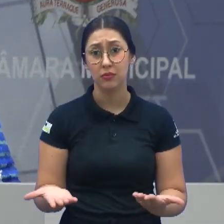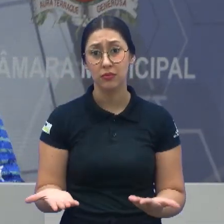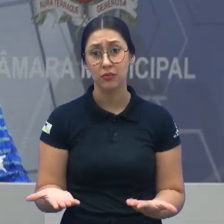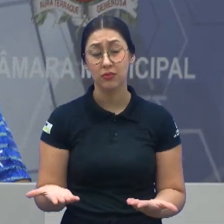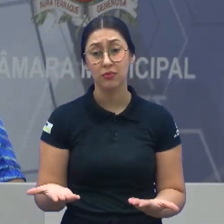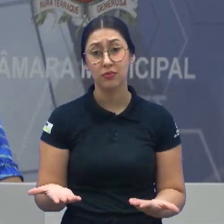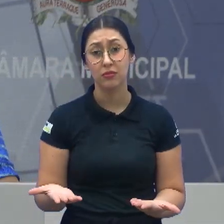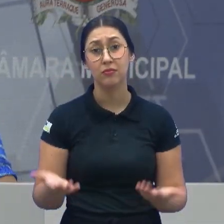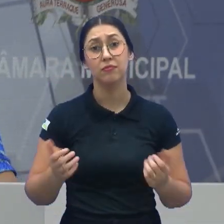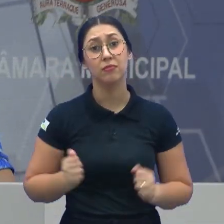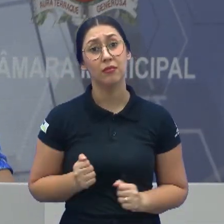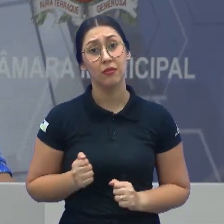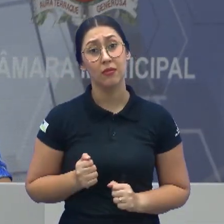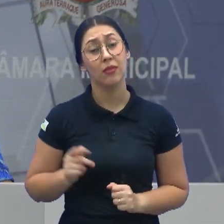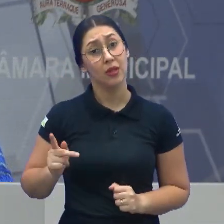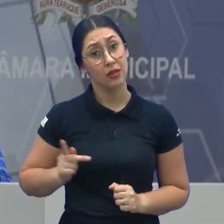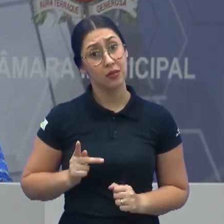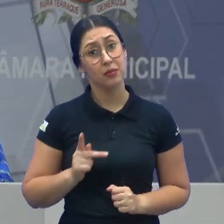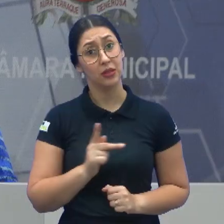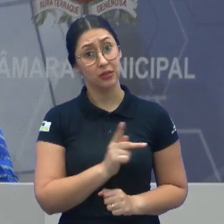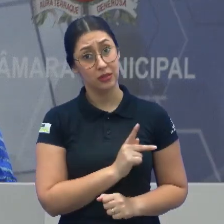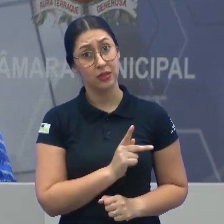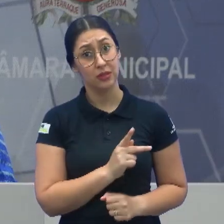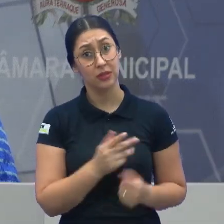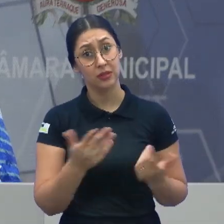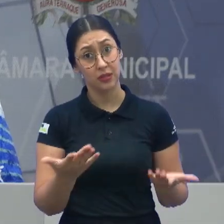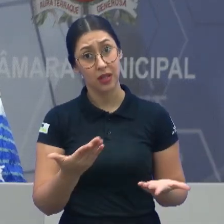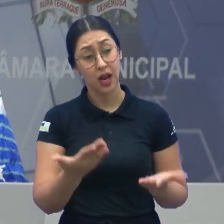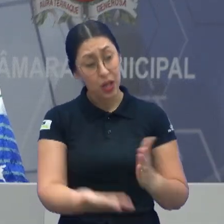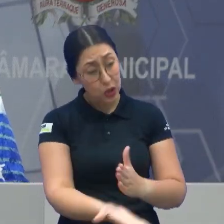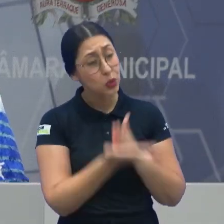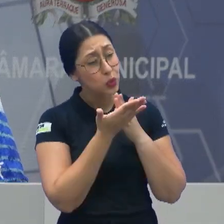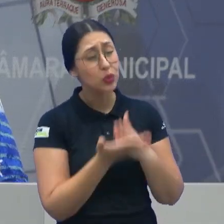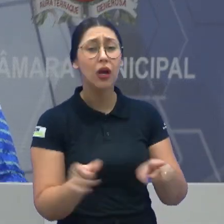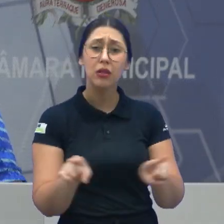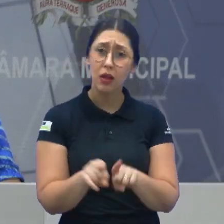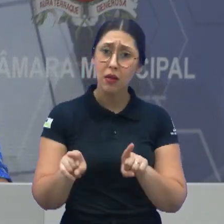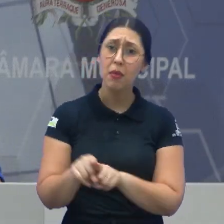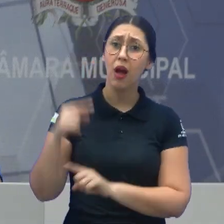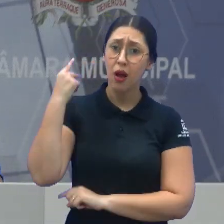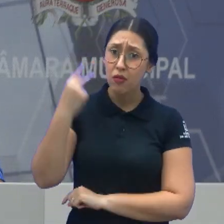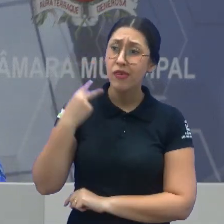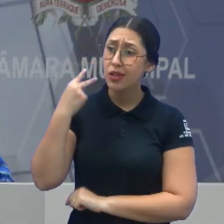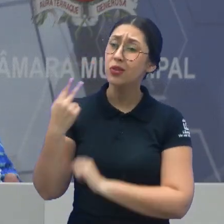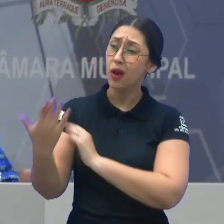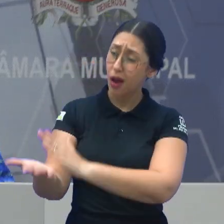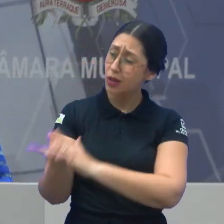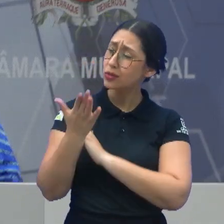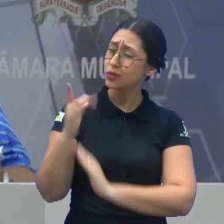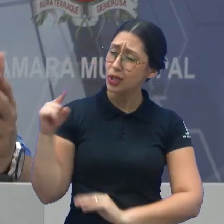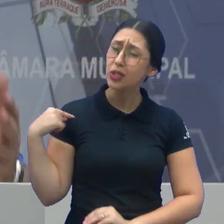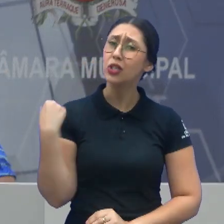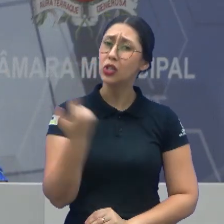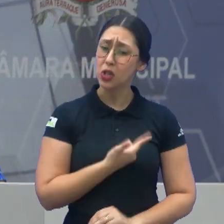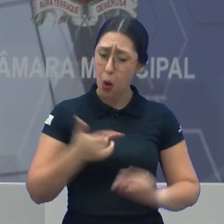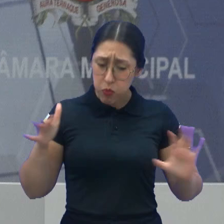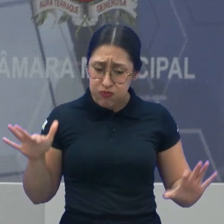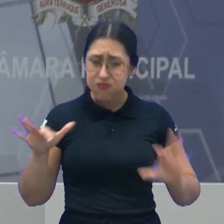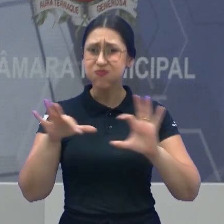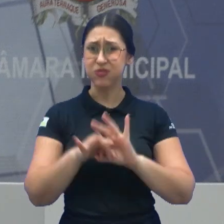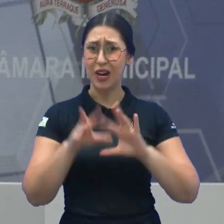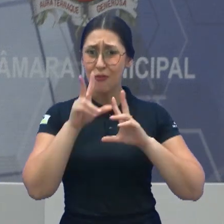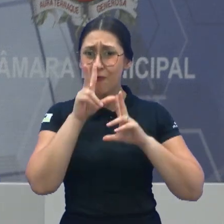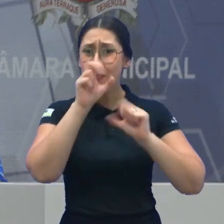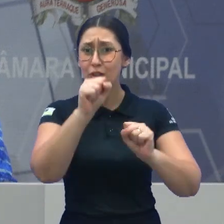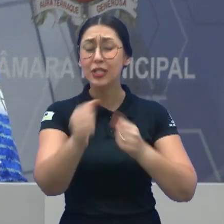Presidente, peço sua ajuda, presidente, aos vereadores, que a gente possa mobilizar a força, sem bandeira